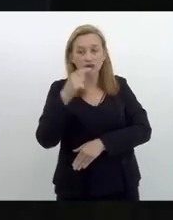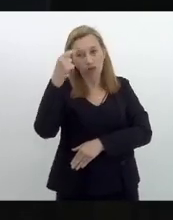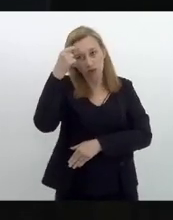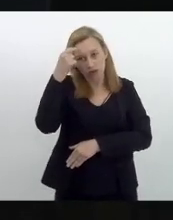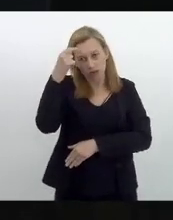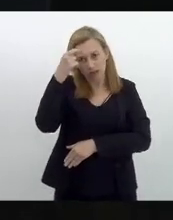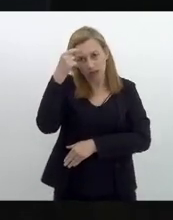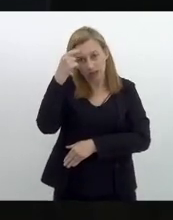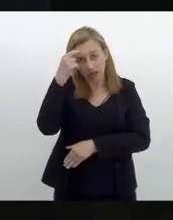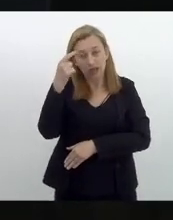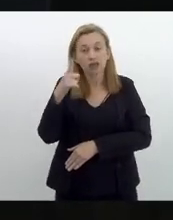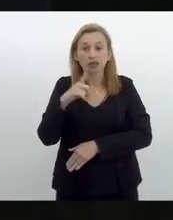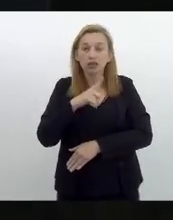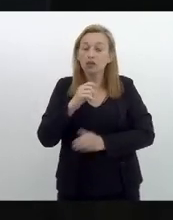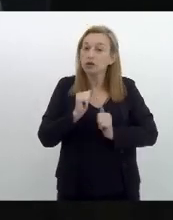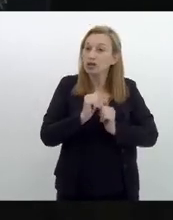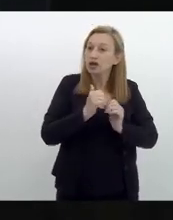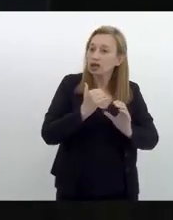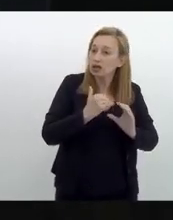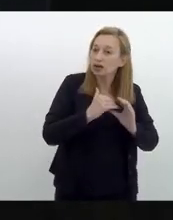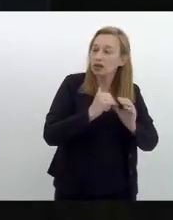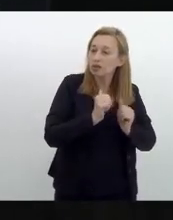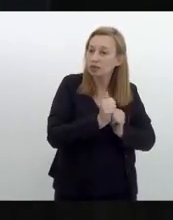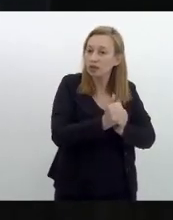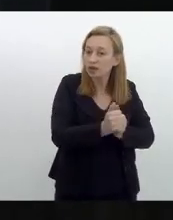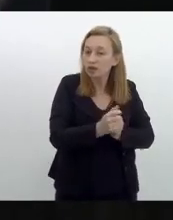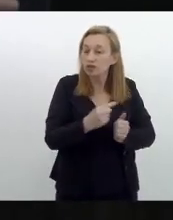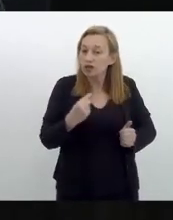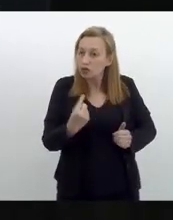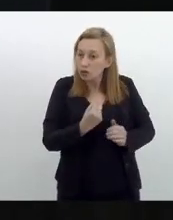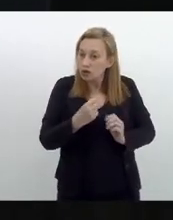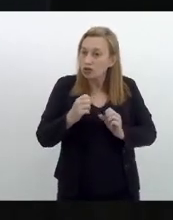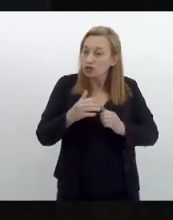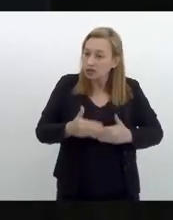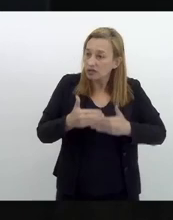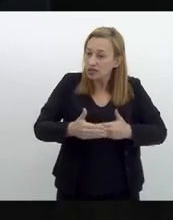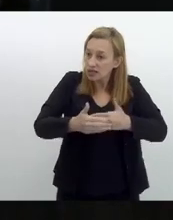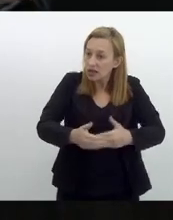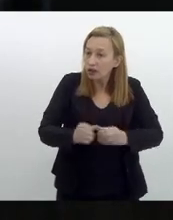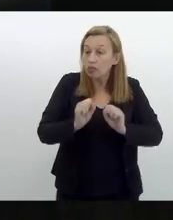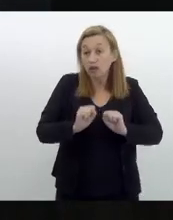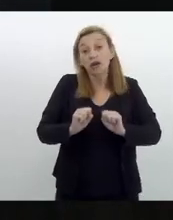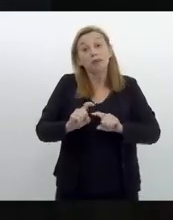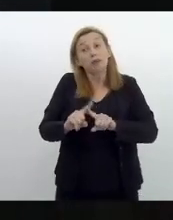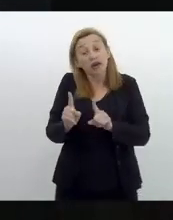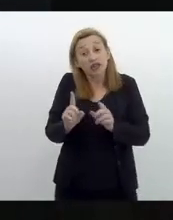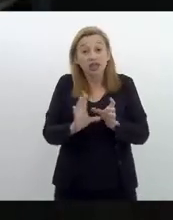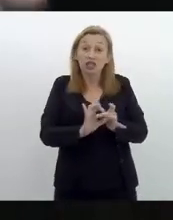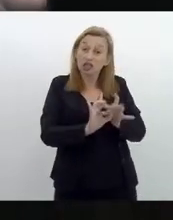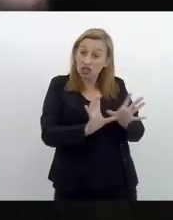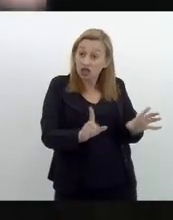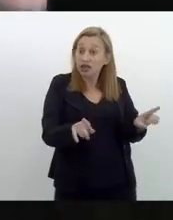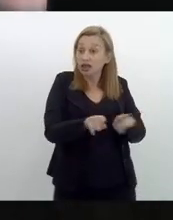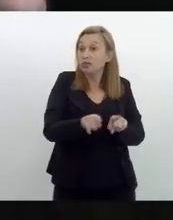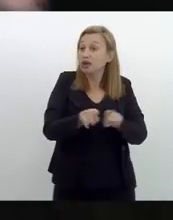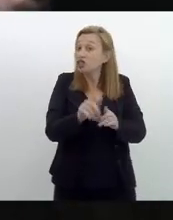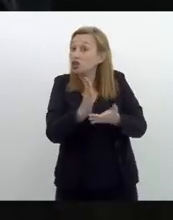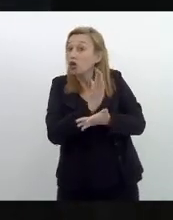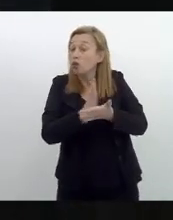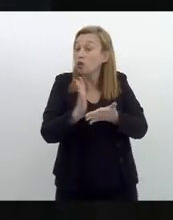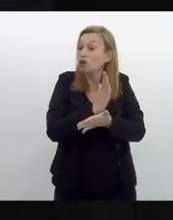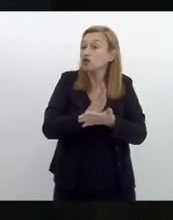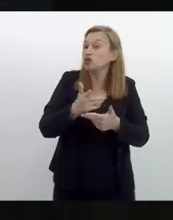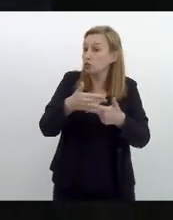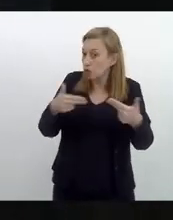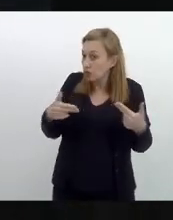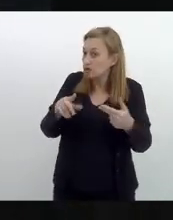se há um encaminhamento para que a gente possa avançar mas aí tem que abrir mão também de algo a